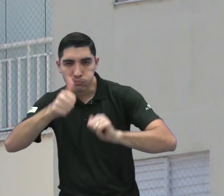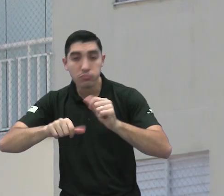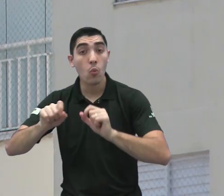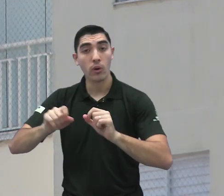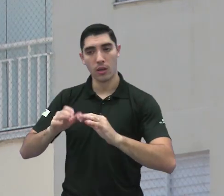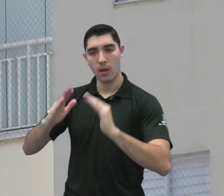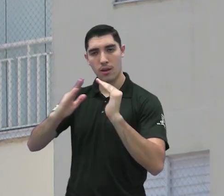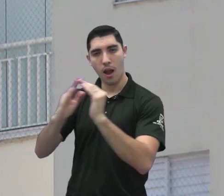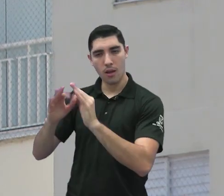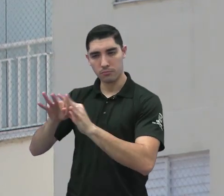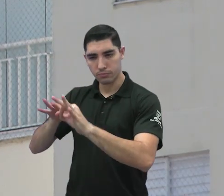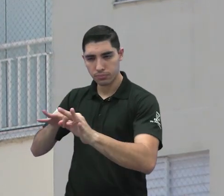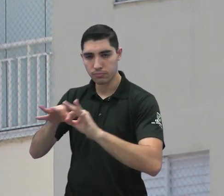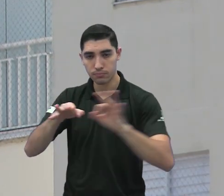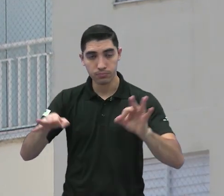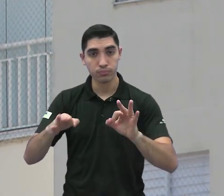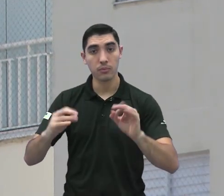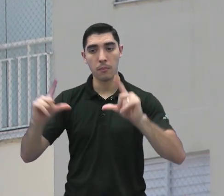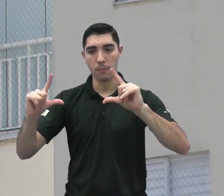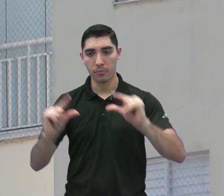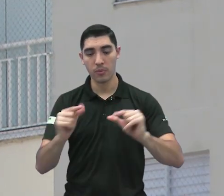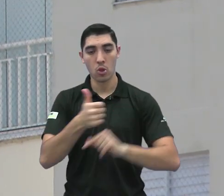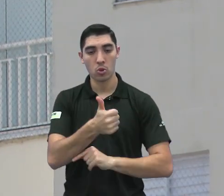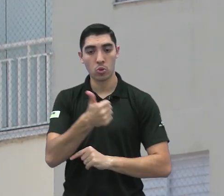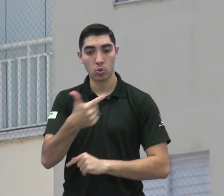a metragem dos imóveis reduziu